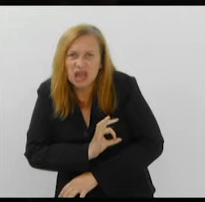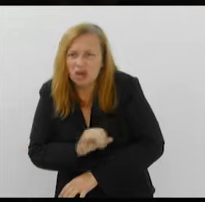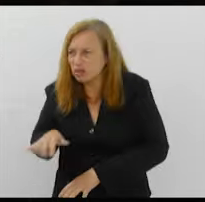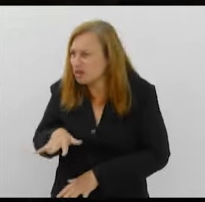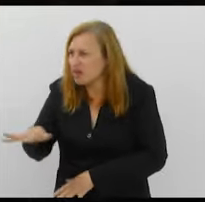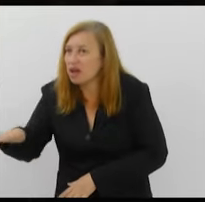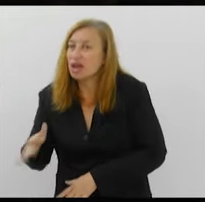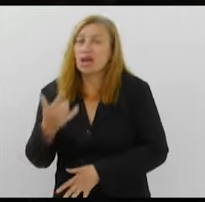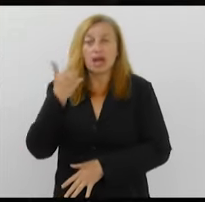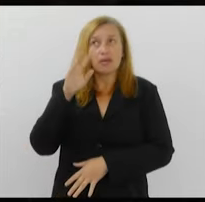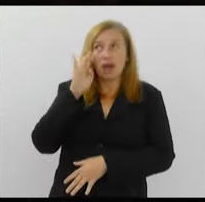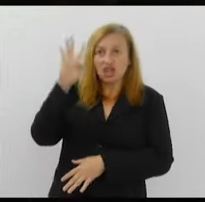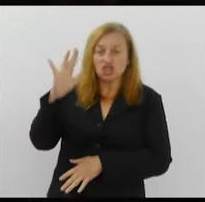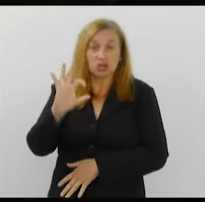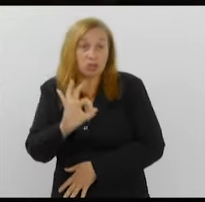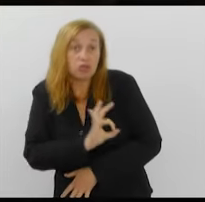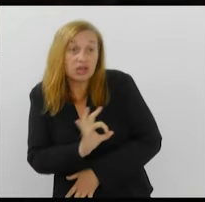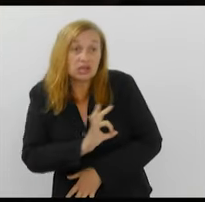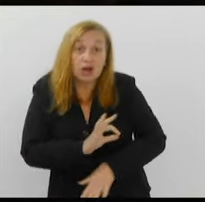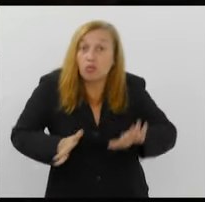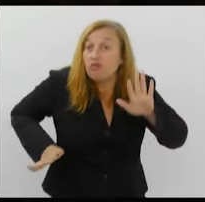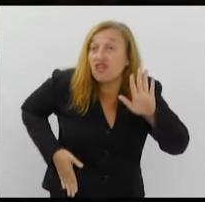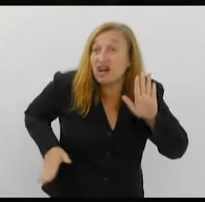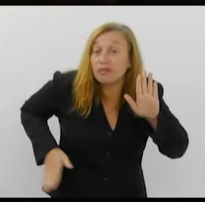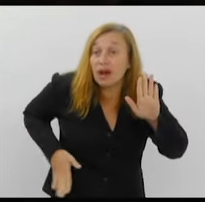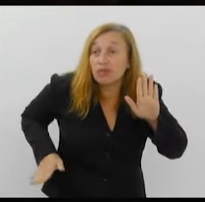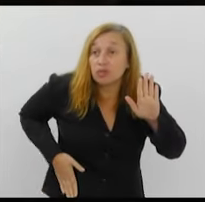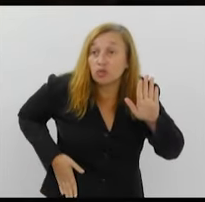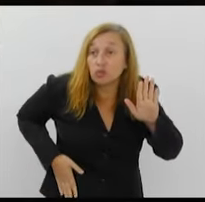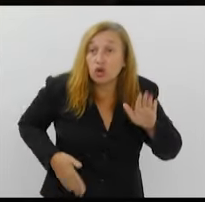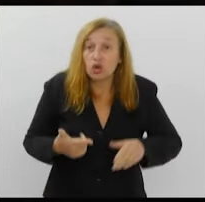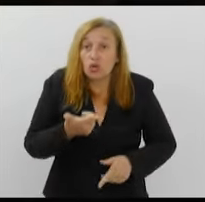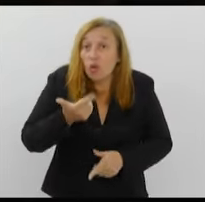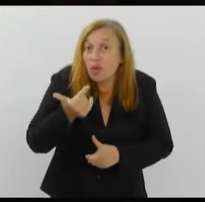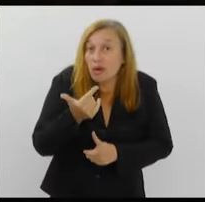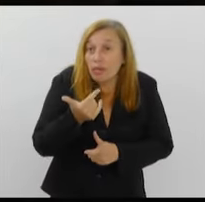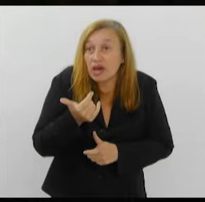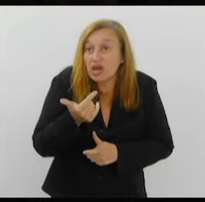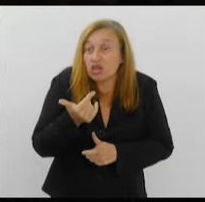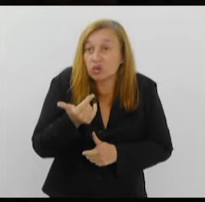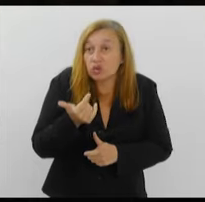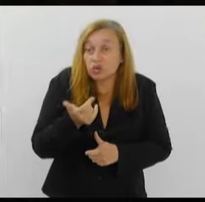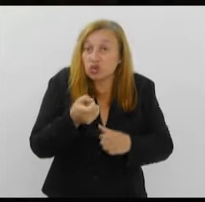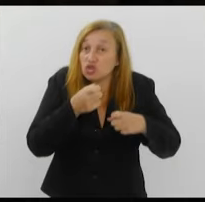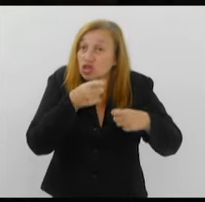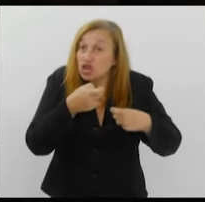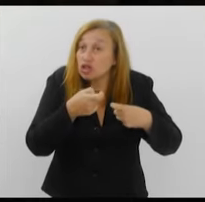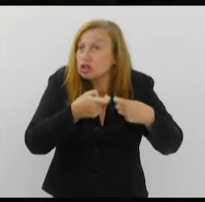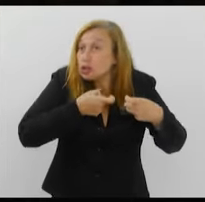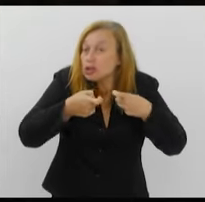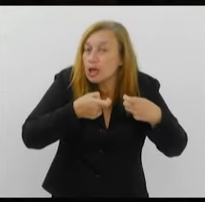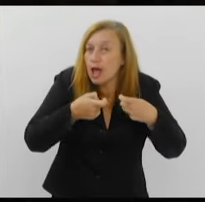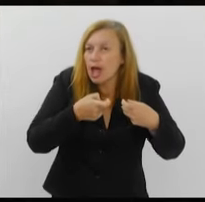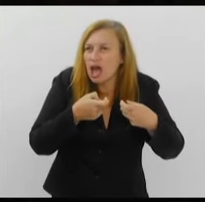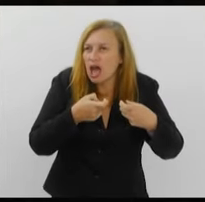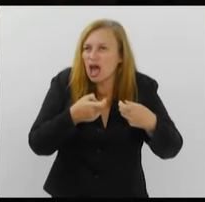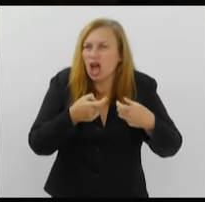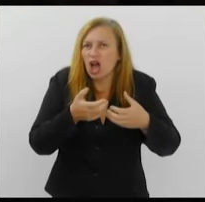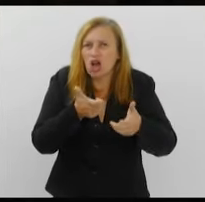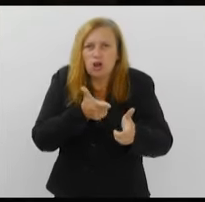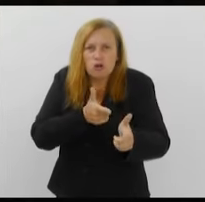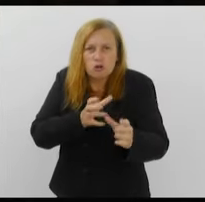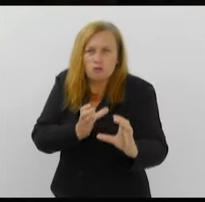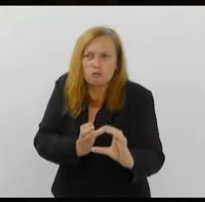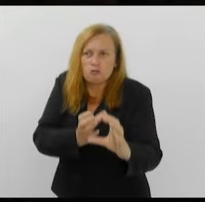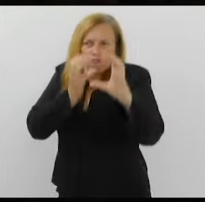policial está enfrentando vagabundo com armamento de guerra, grosso calibre. Você acha como que